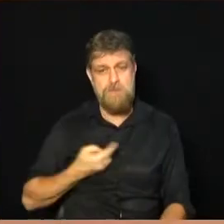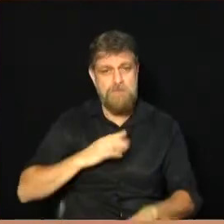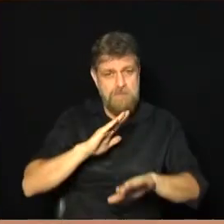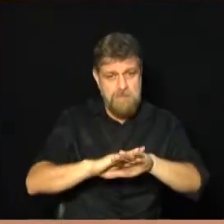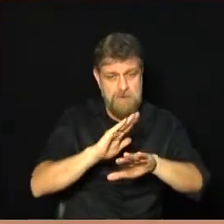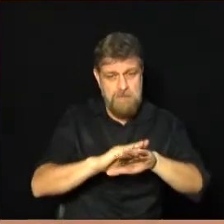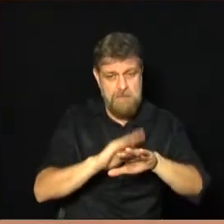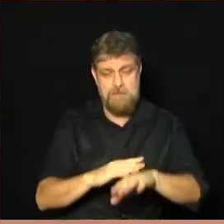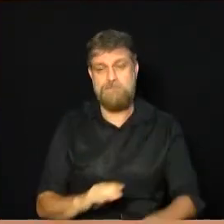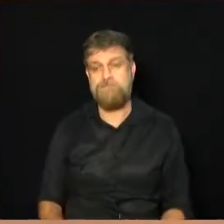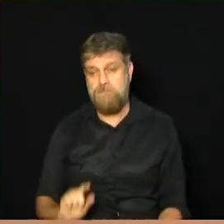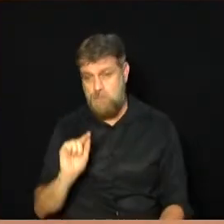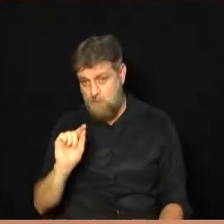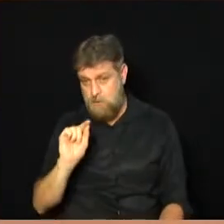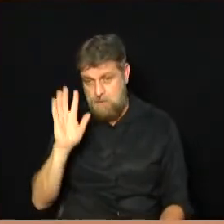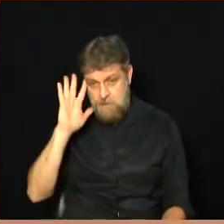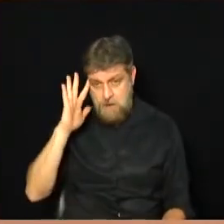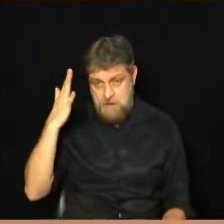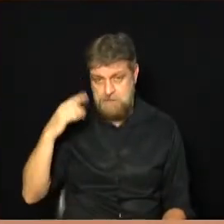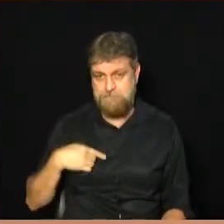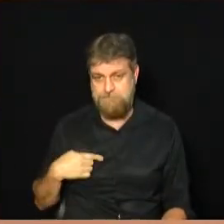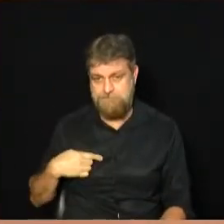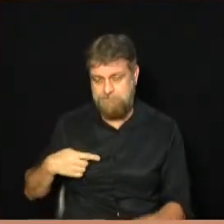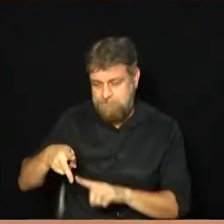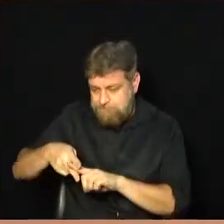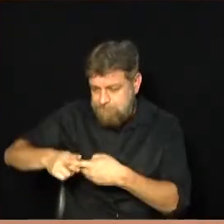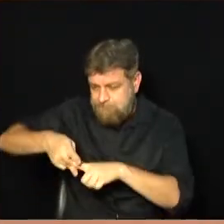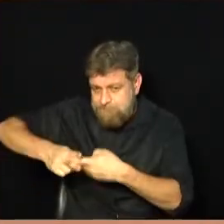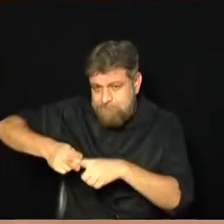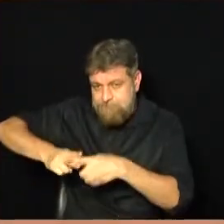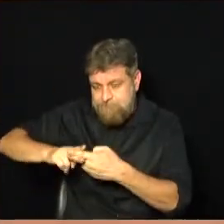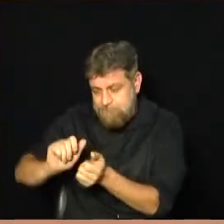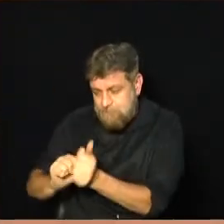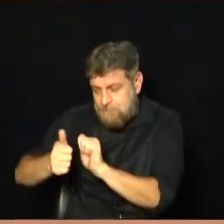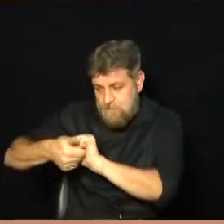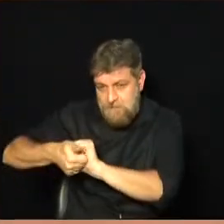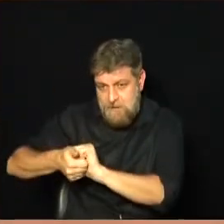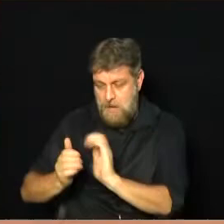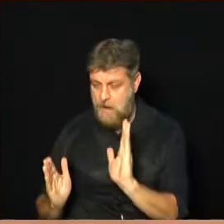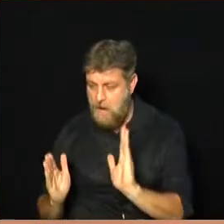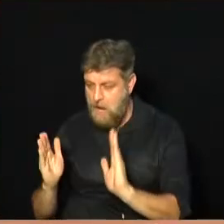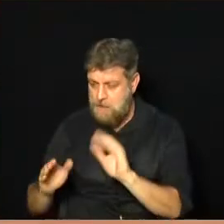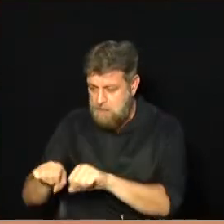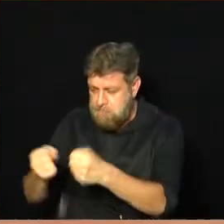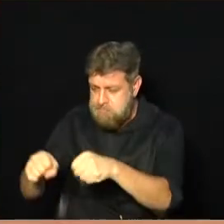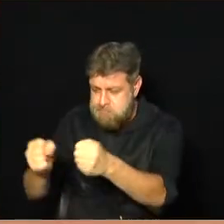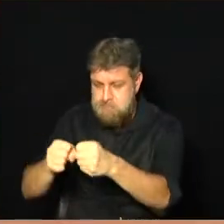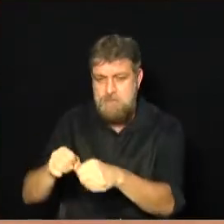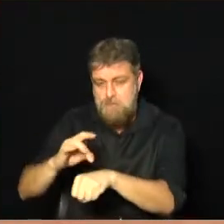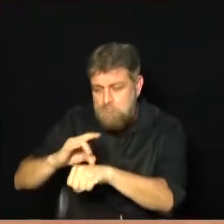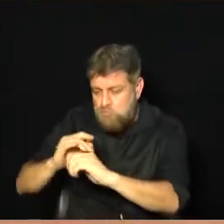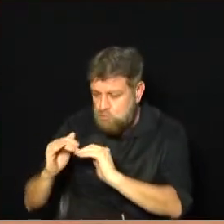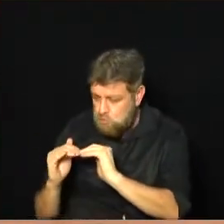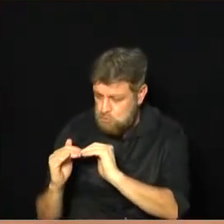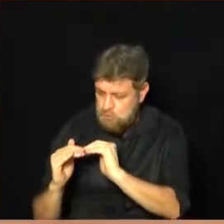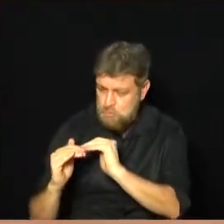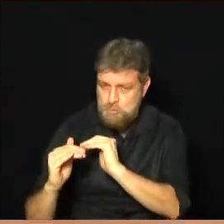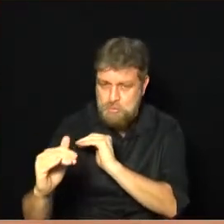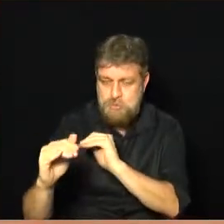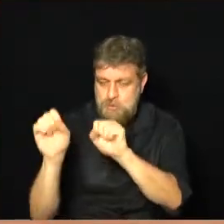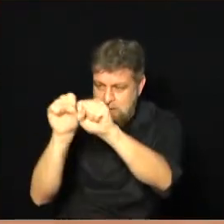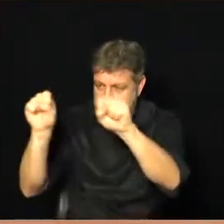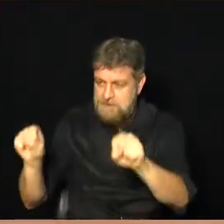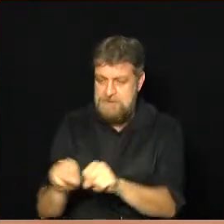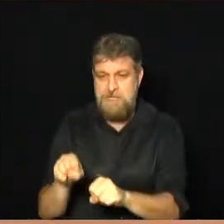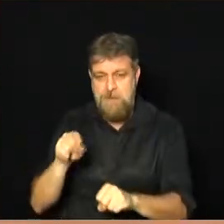nosso sistema, nós vamos corrigir aquilo ali, nesses trechos todos, refazer o sistema ali para o